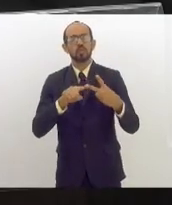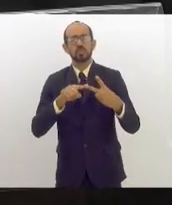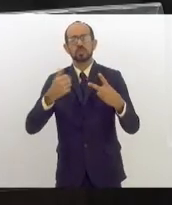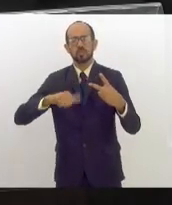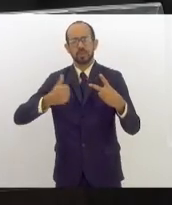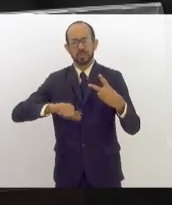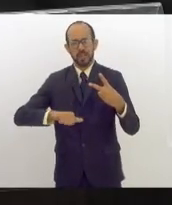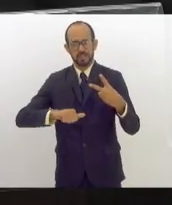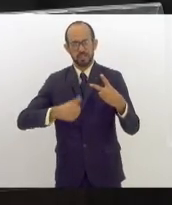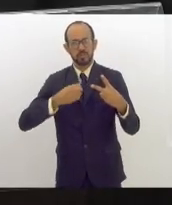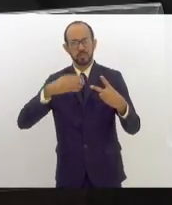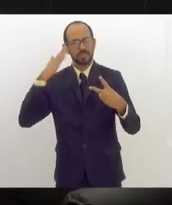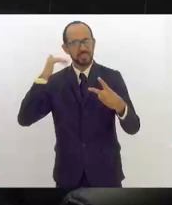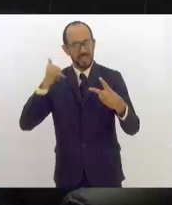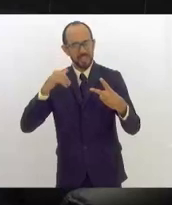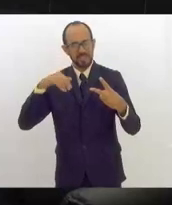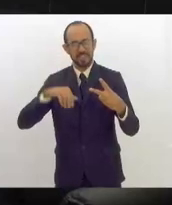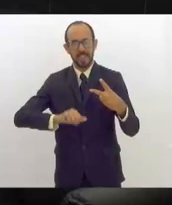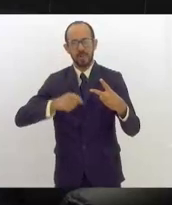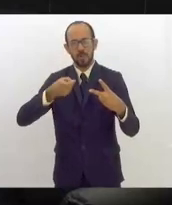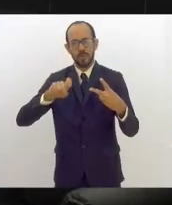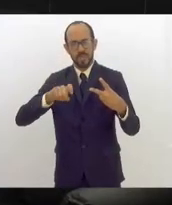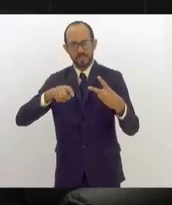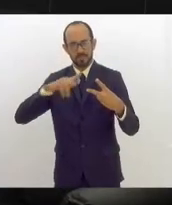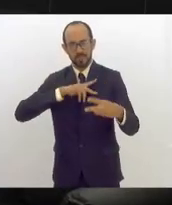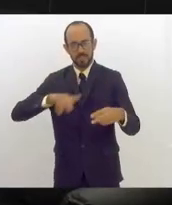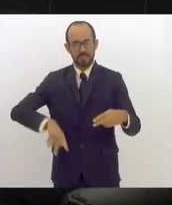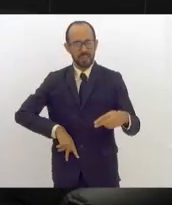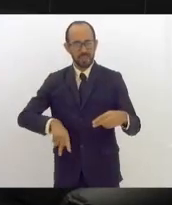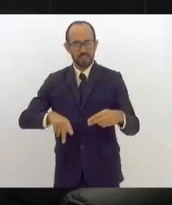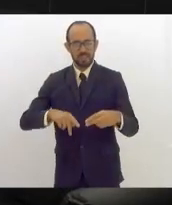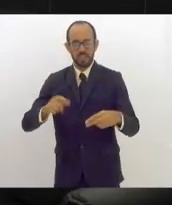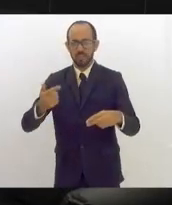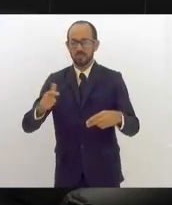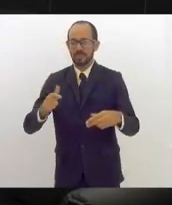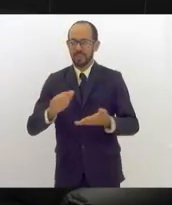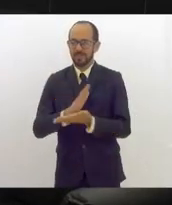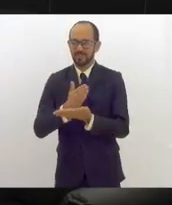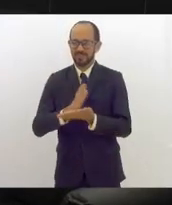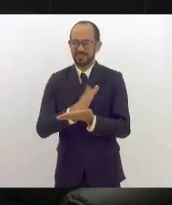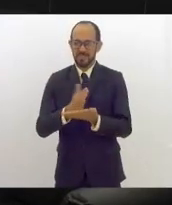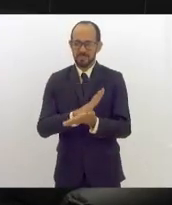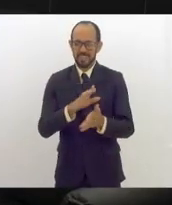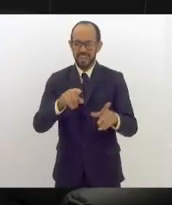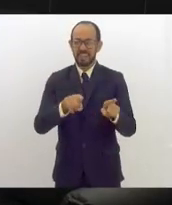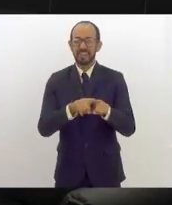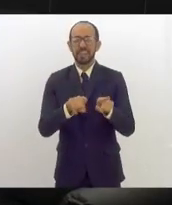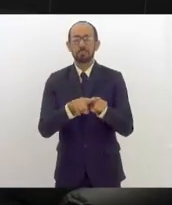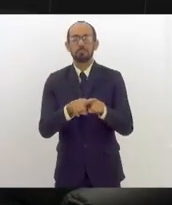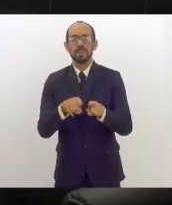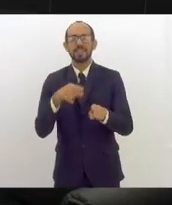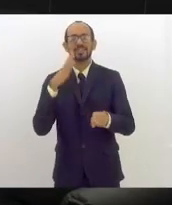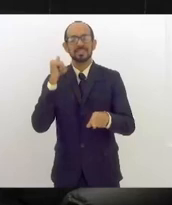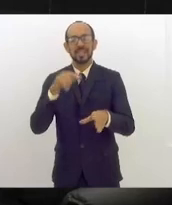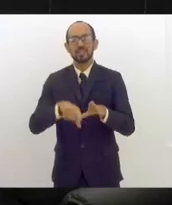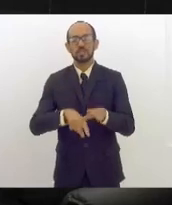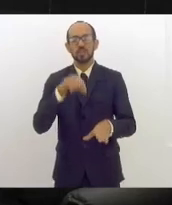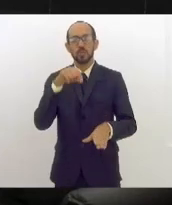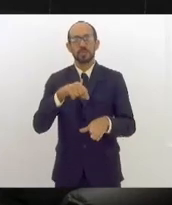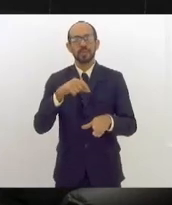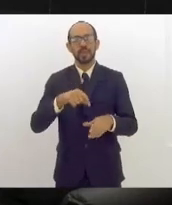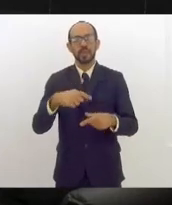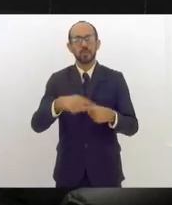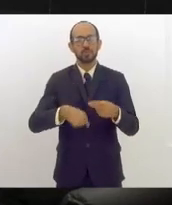porque eu não apareço não dou trabalho e eu sei escolher sucessor como se vê aqui são dois sucessores que